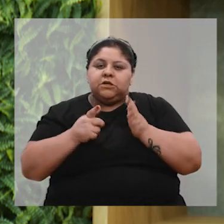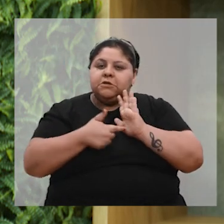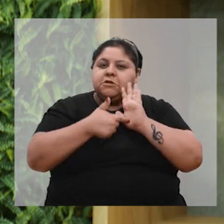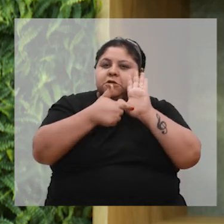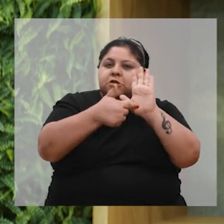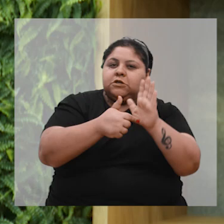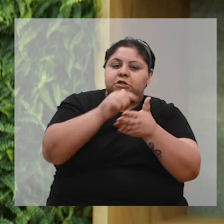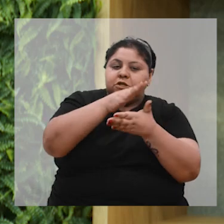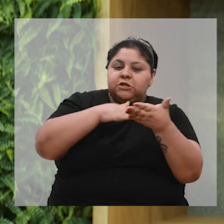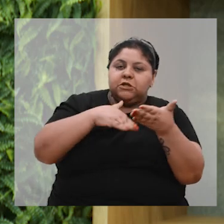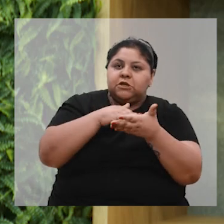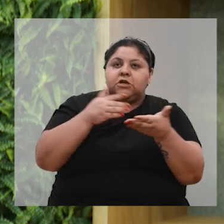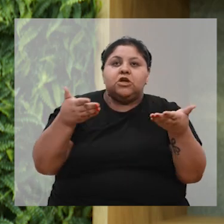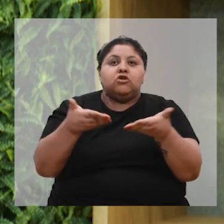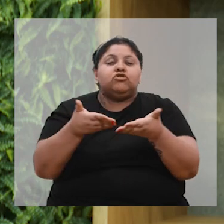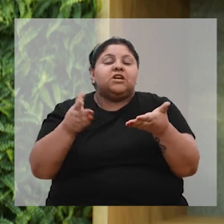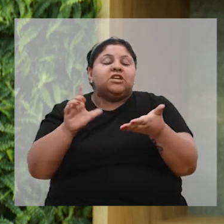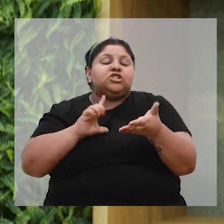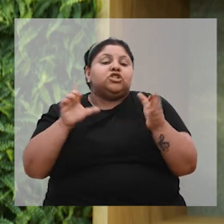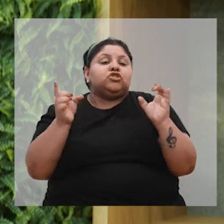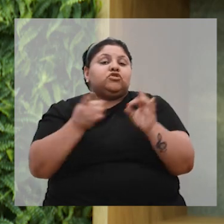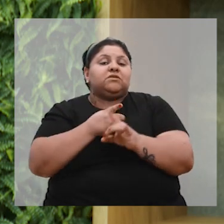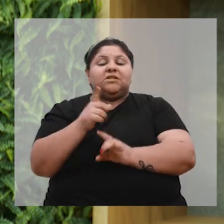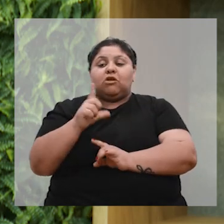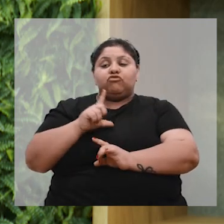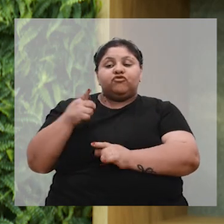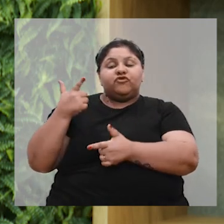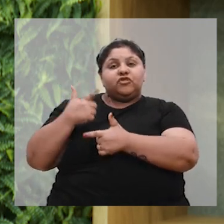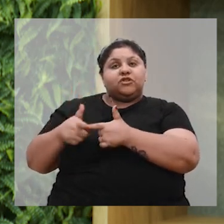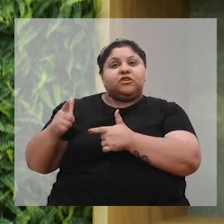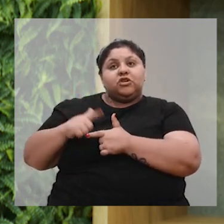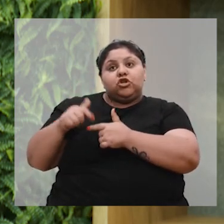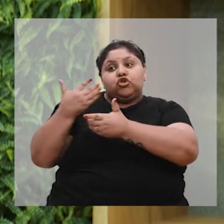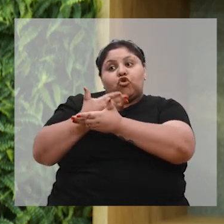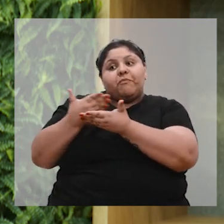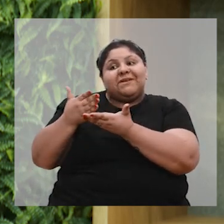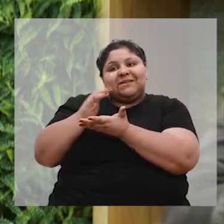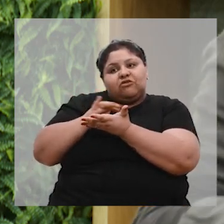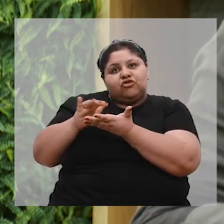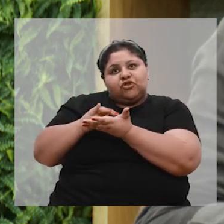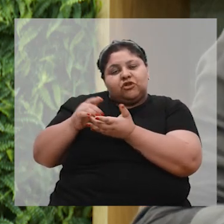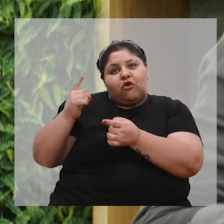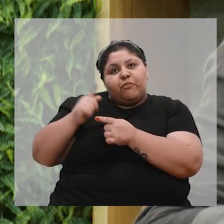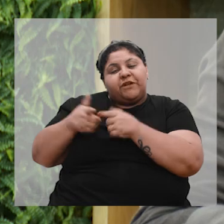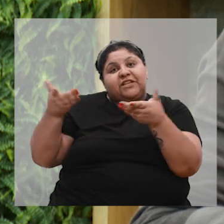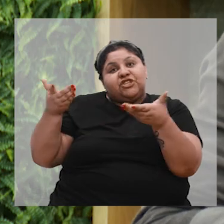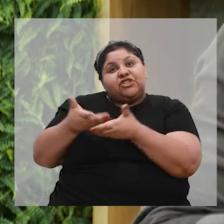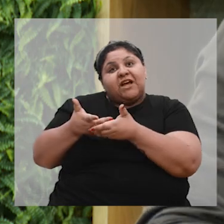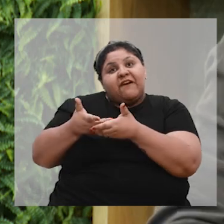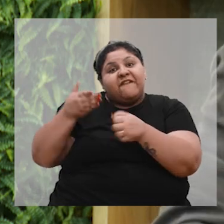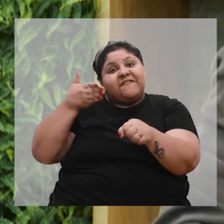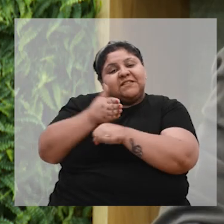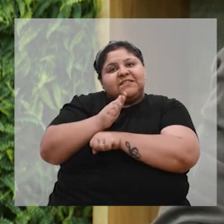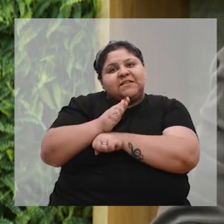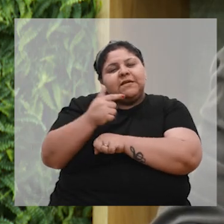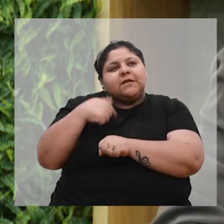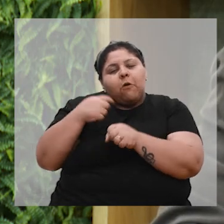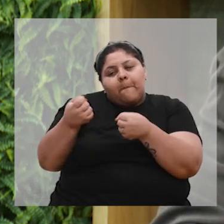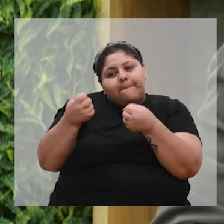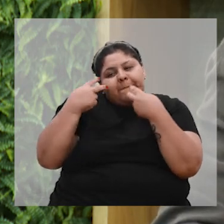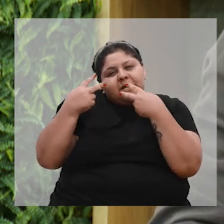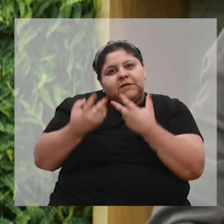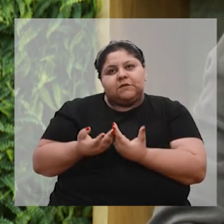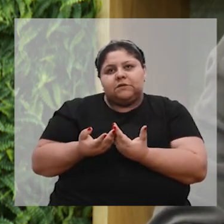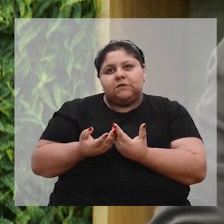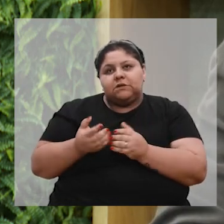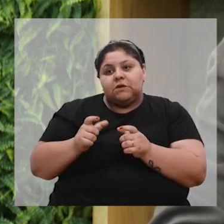elementos, né? E eu já tinha tudo isso pronto, então eu não tive esse problema de entrar no digital, porque eu já estava familiarizado com isso. E eu percebi